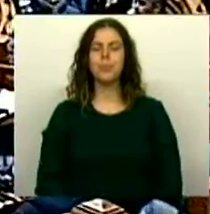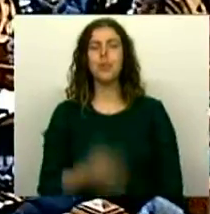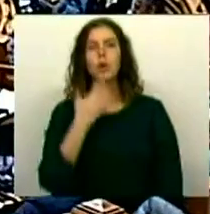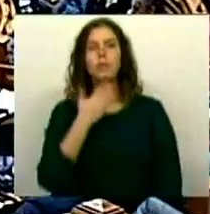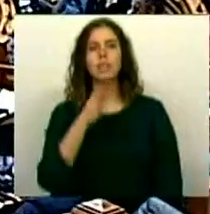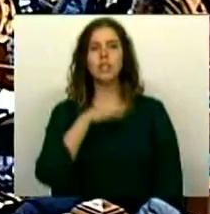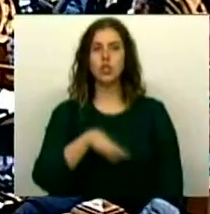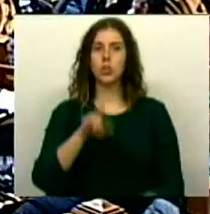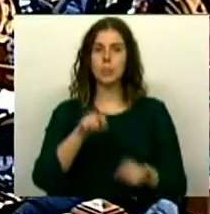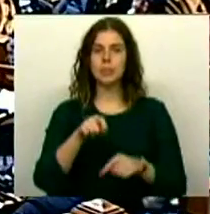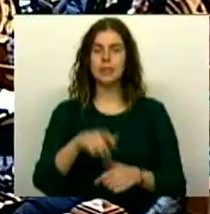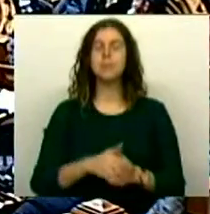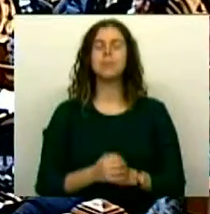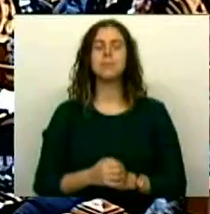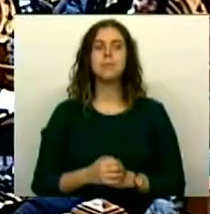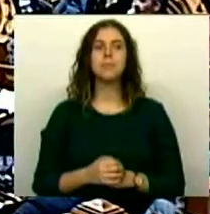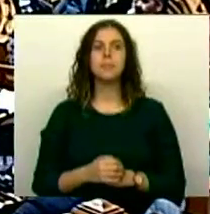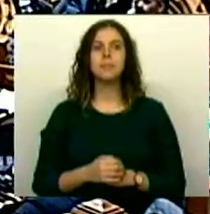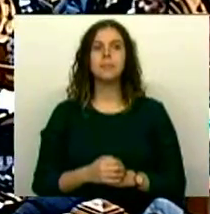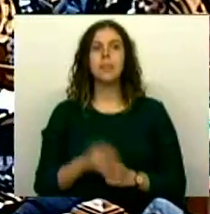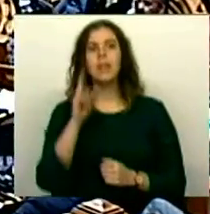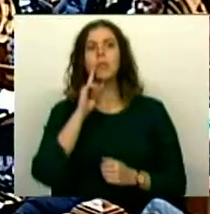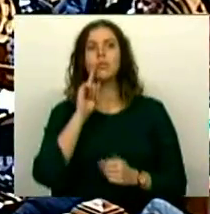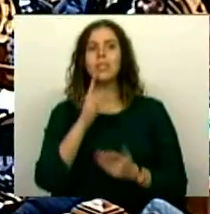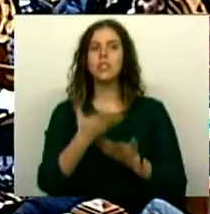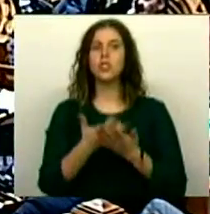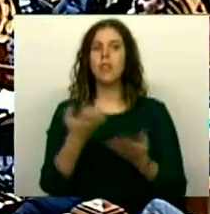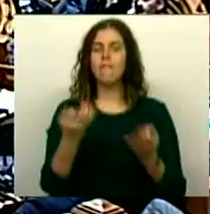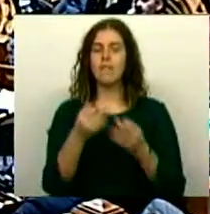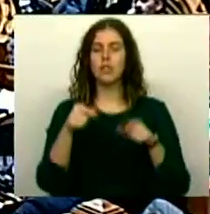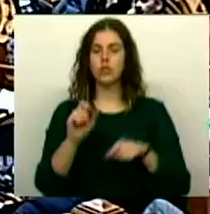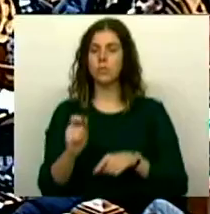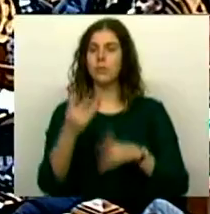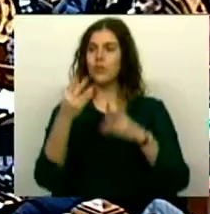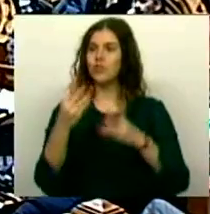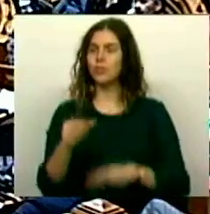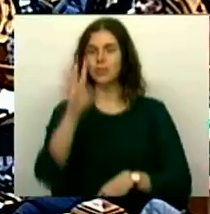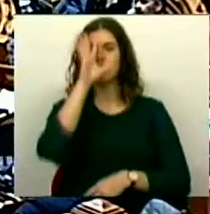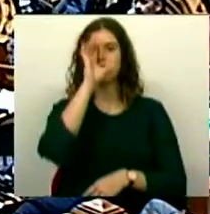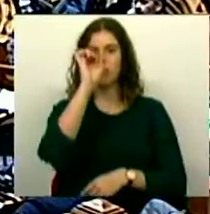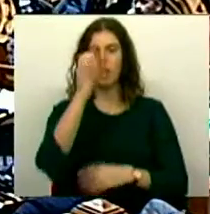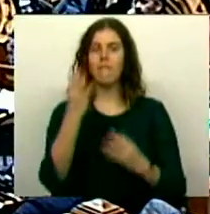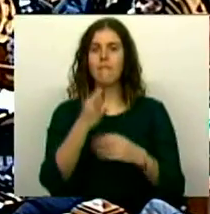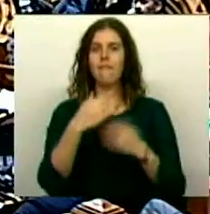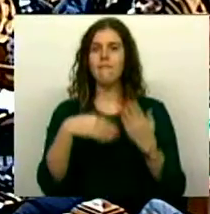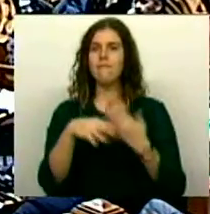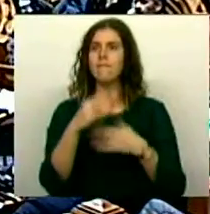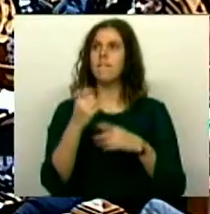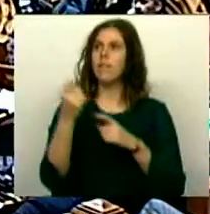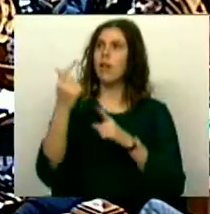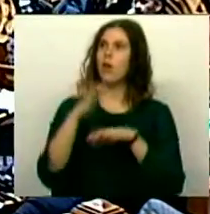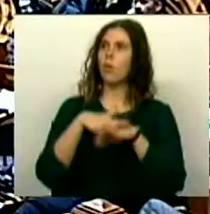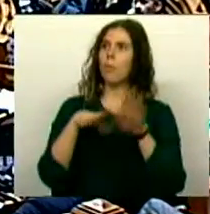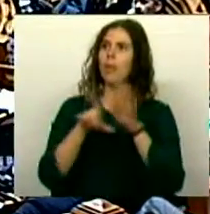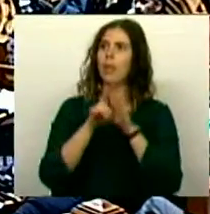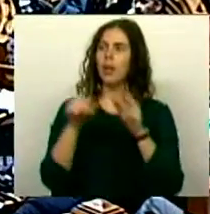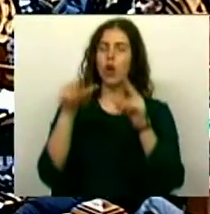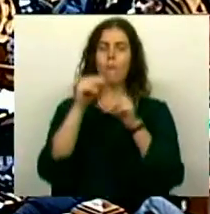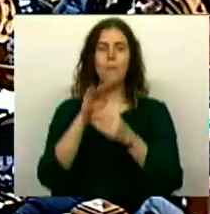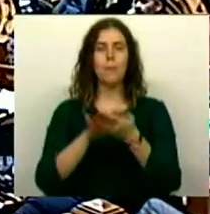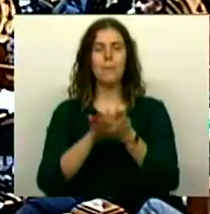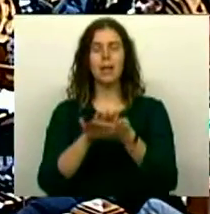Muito obrigada, Sr. Presidente. É importante sublinhar que este é o primeiro orçamento de Estado feito à luz da nova Lei de Bases